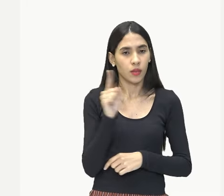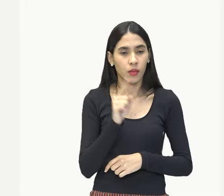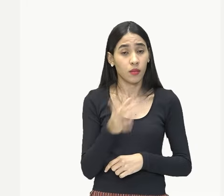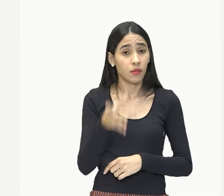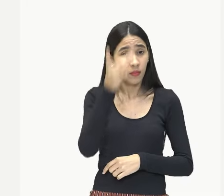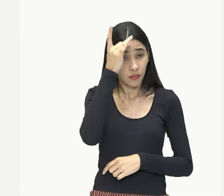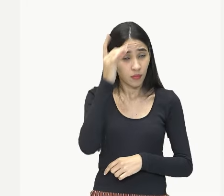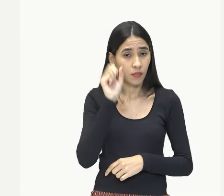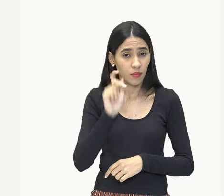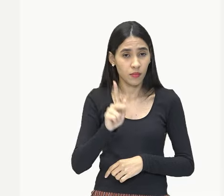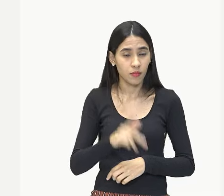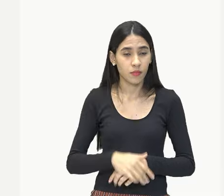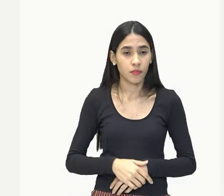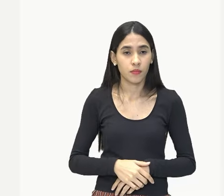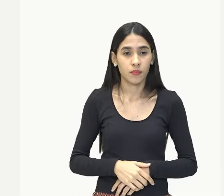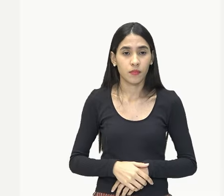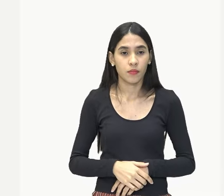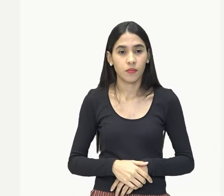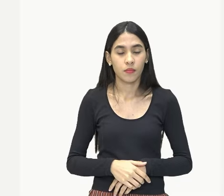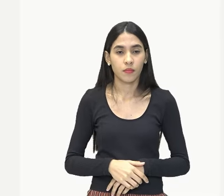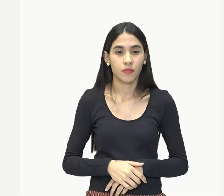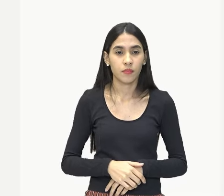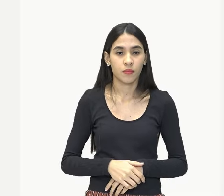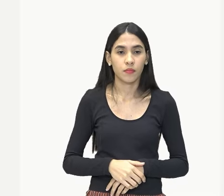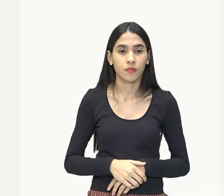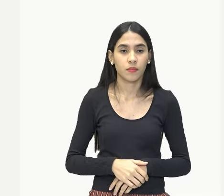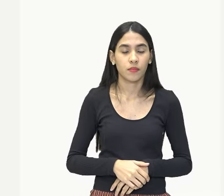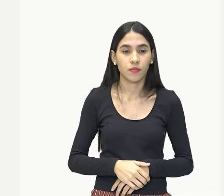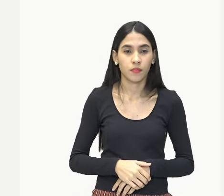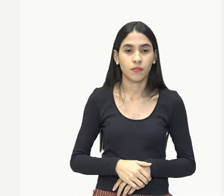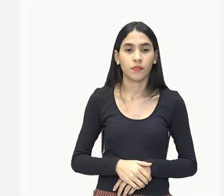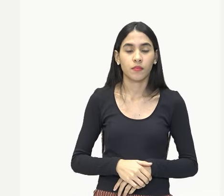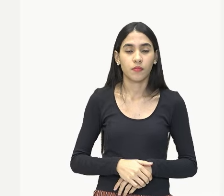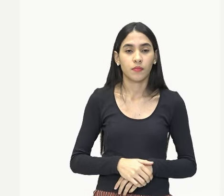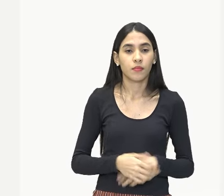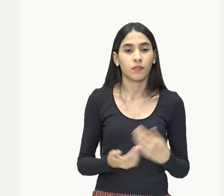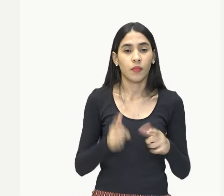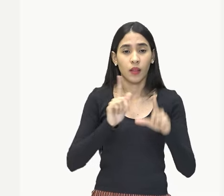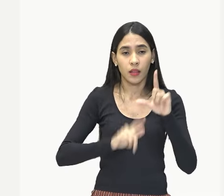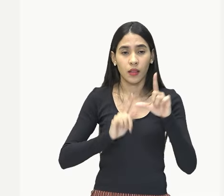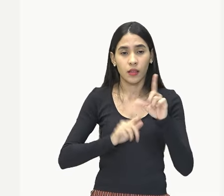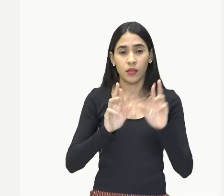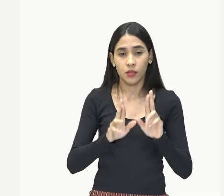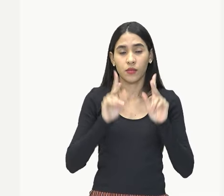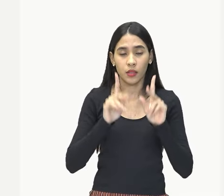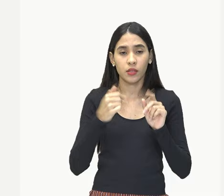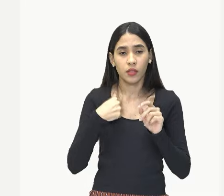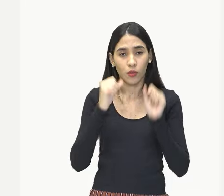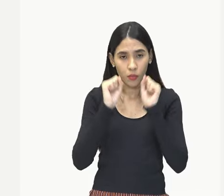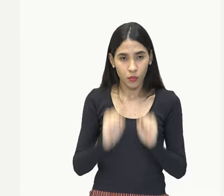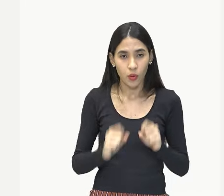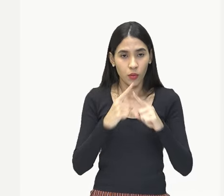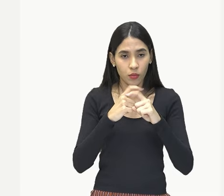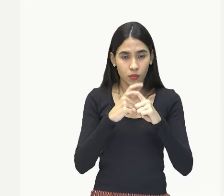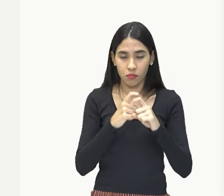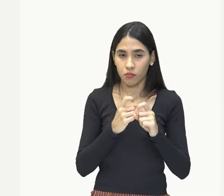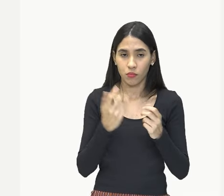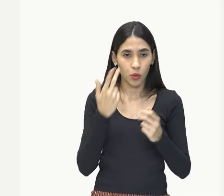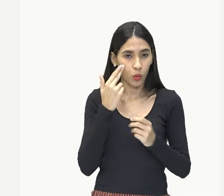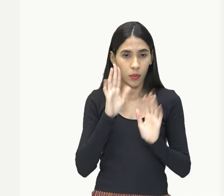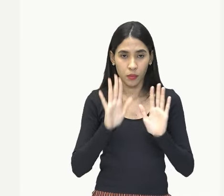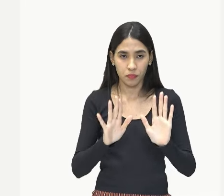essa informação. Os monômios, aí aparece parte literal diferente, posso fazer a multiplicação